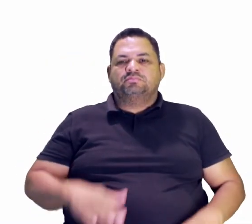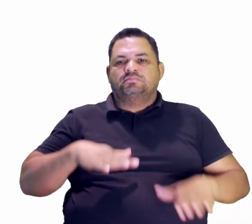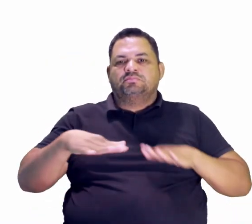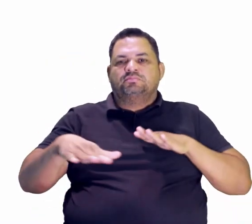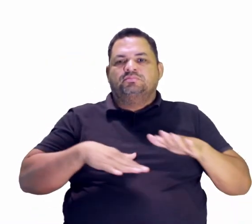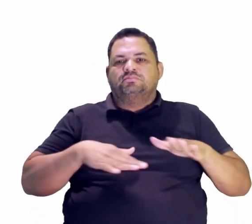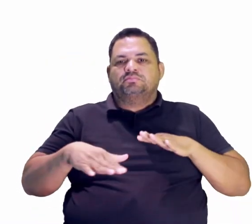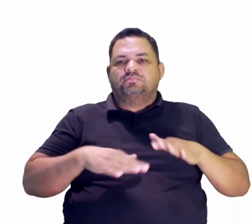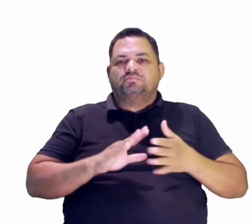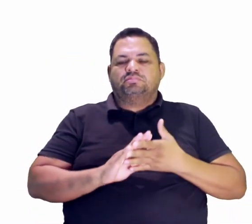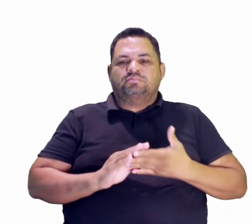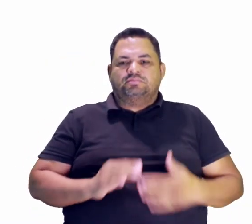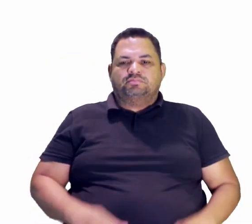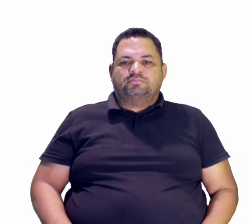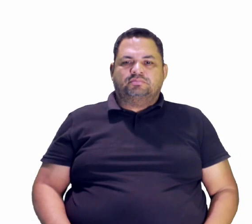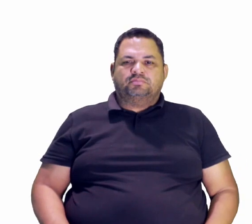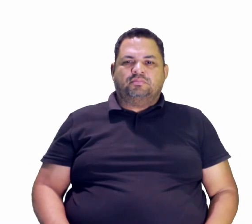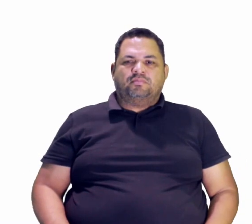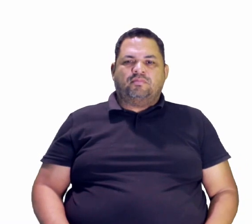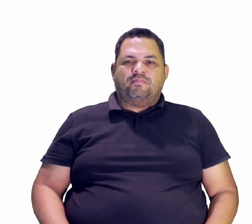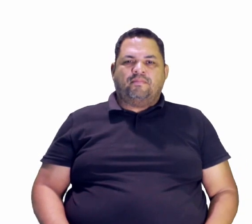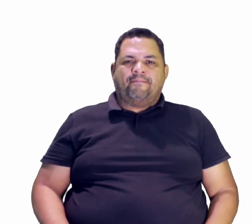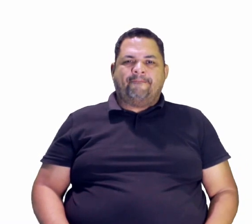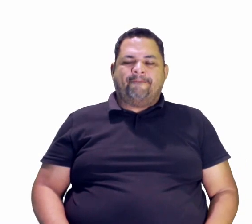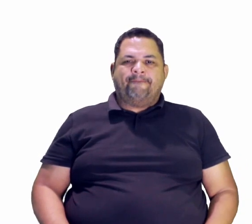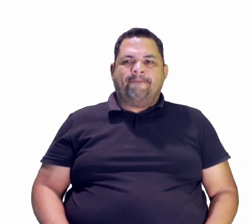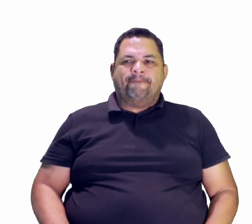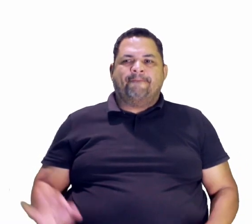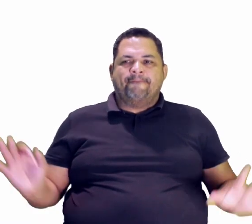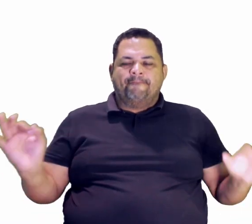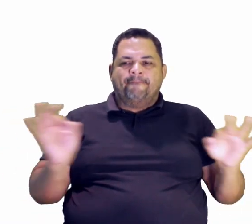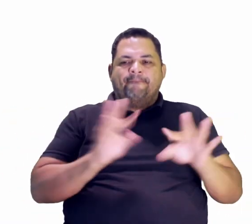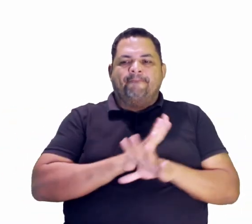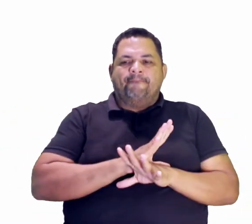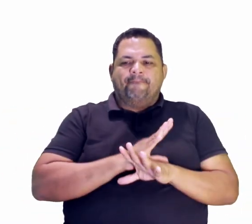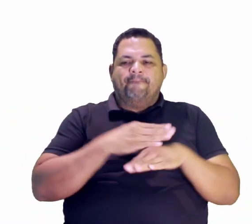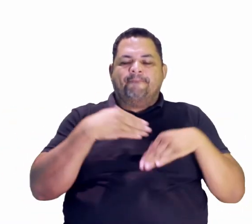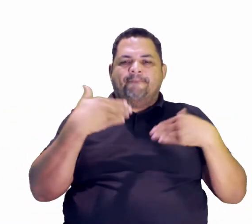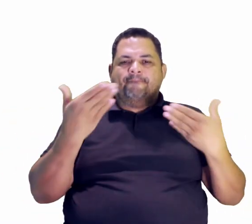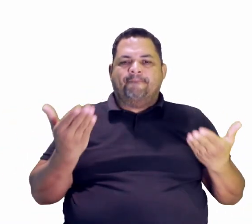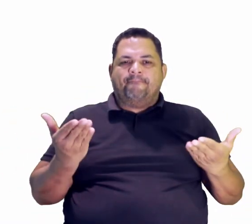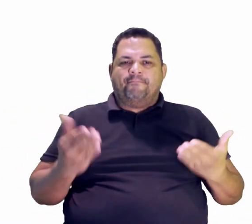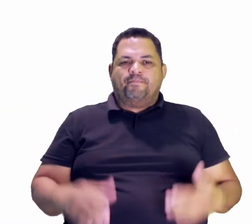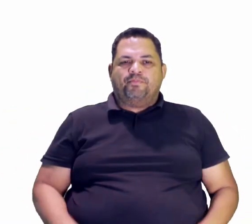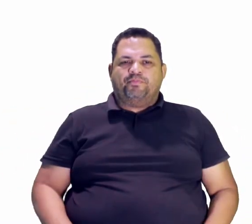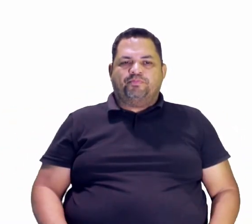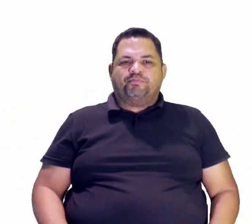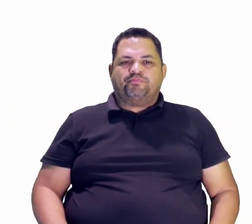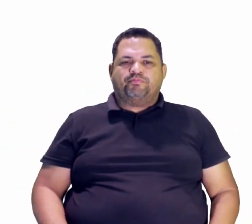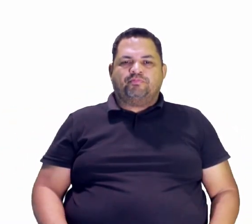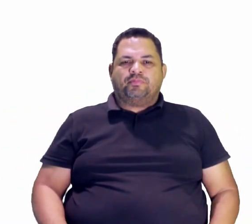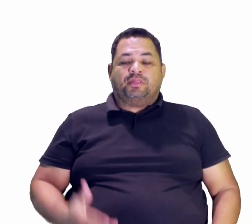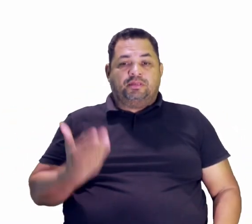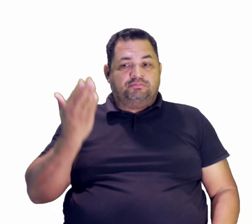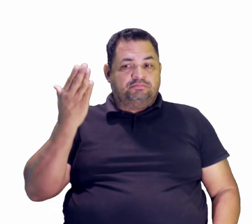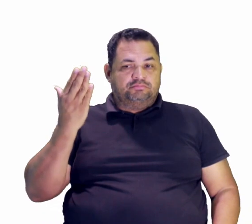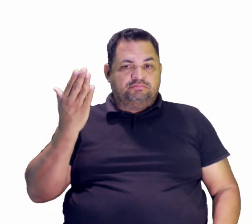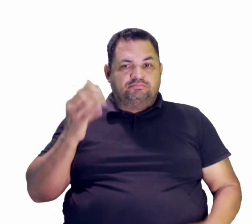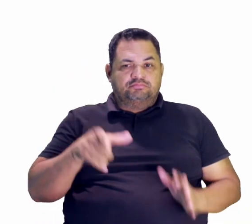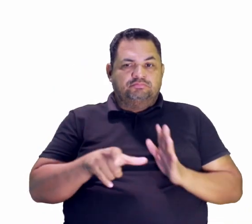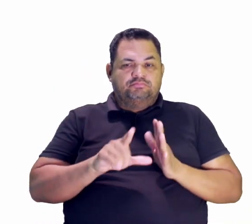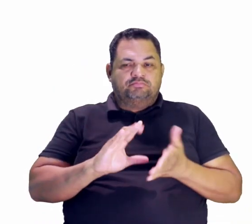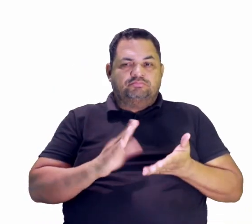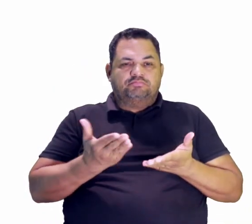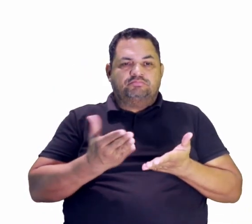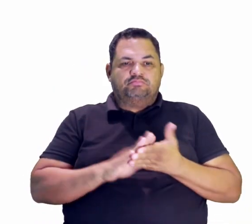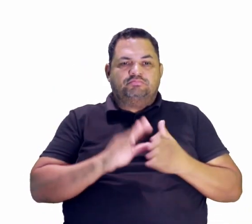movimentaram, saíram de um ponto, foram até o outro ponto. Concluindo, então. Nessa situação, podemos